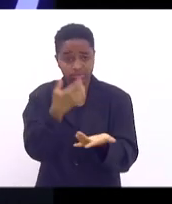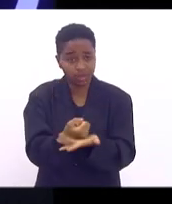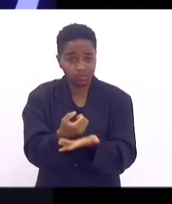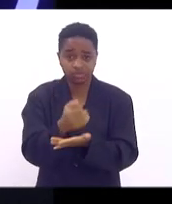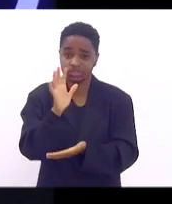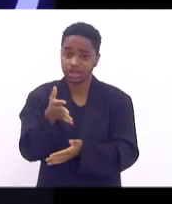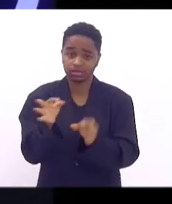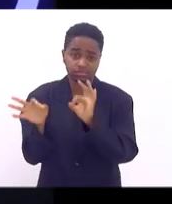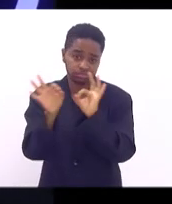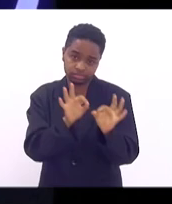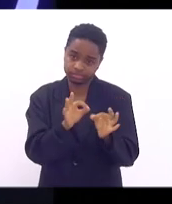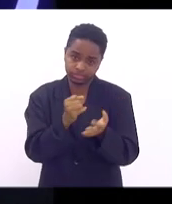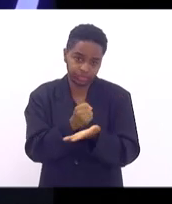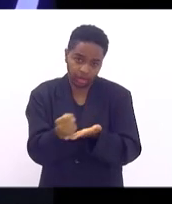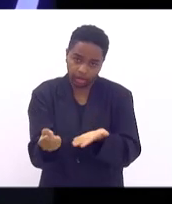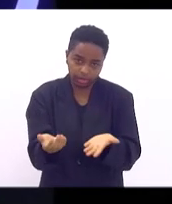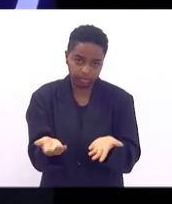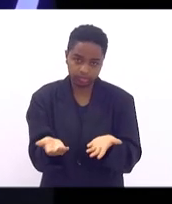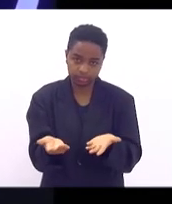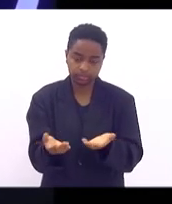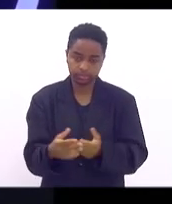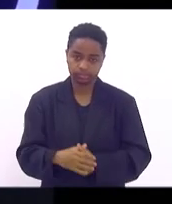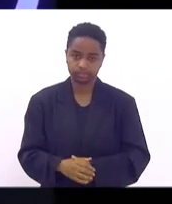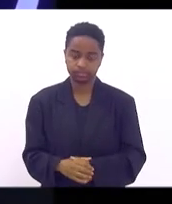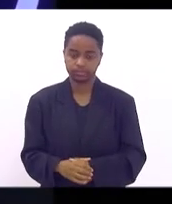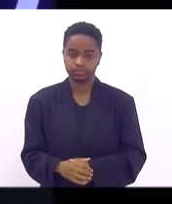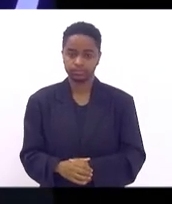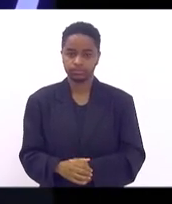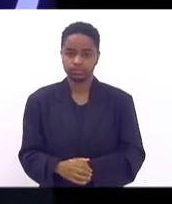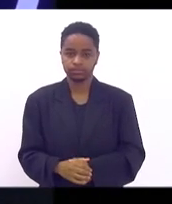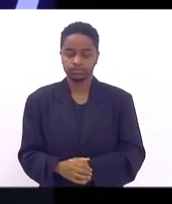gente. Tá?